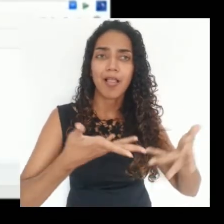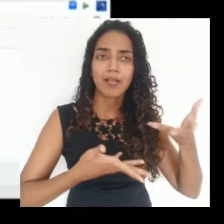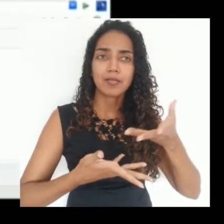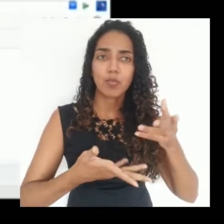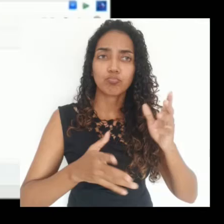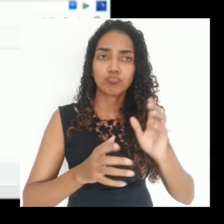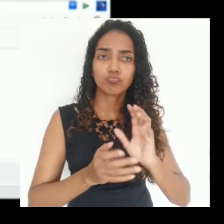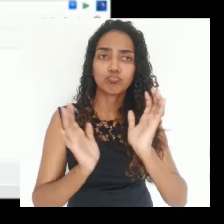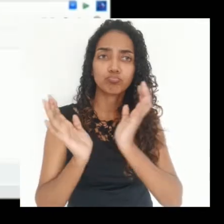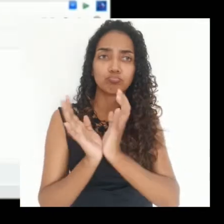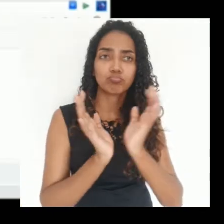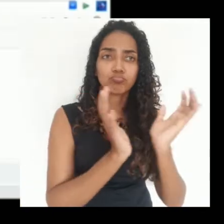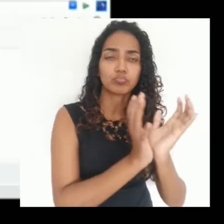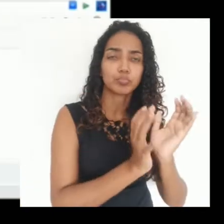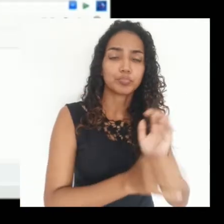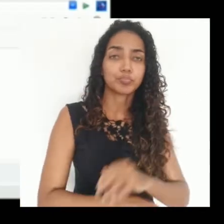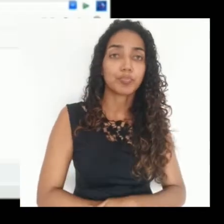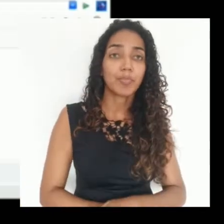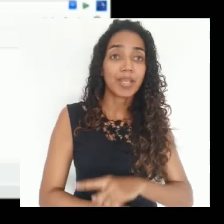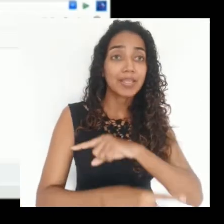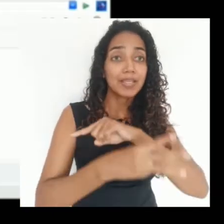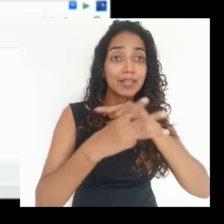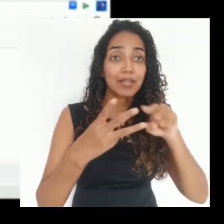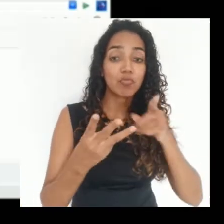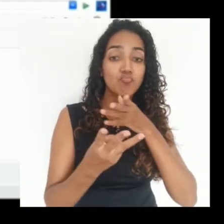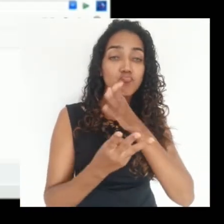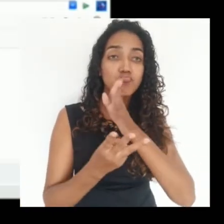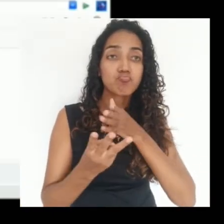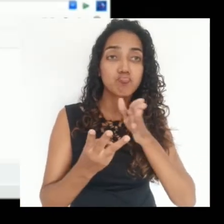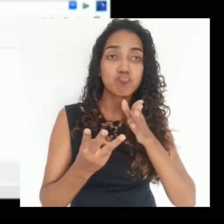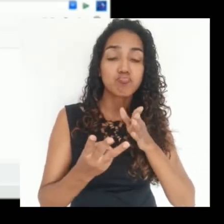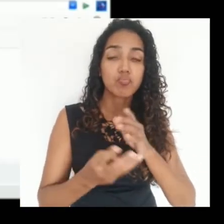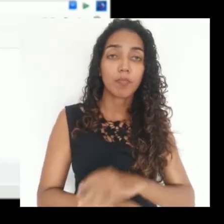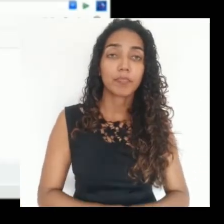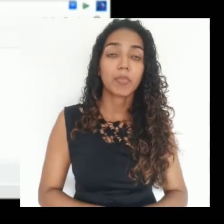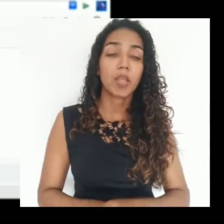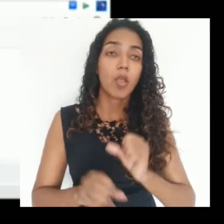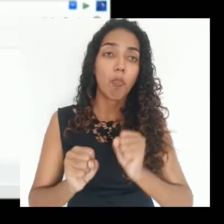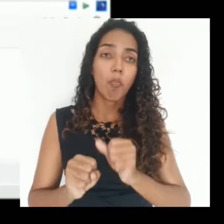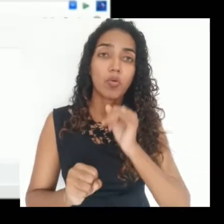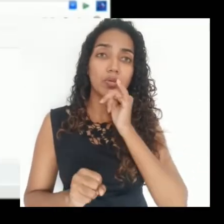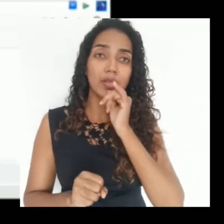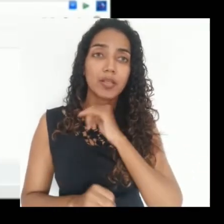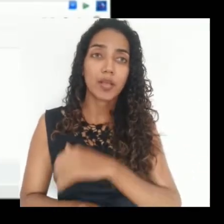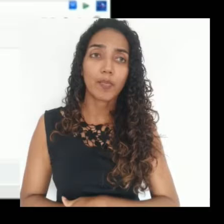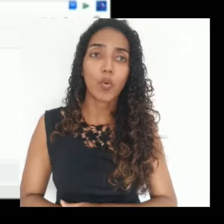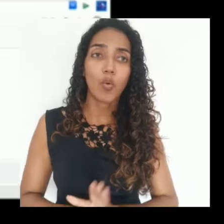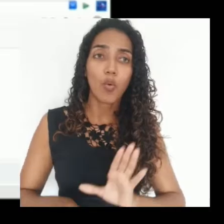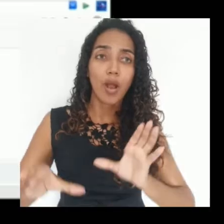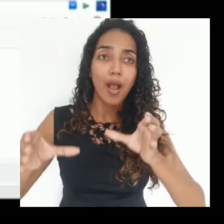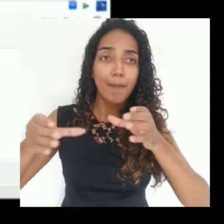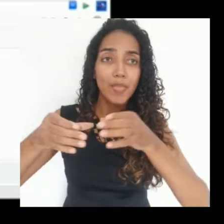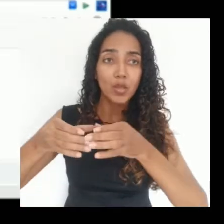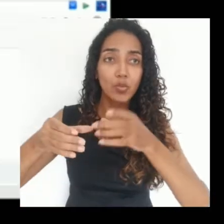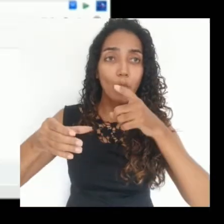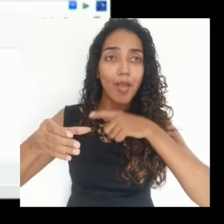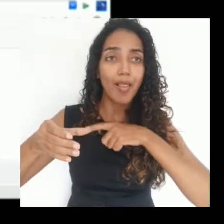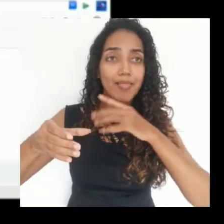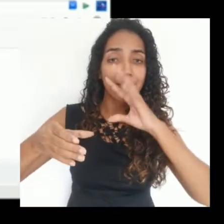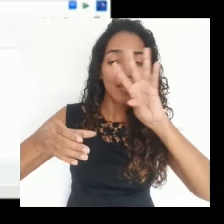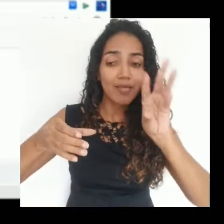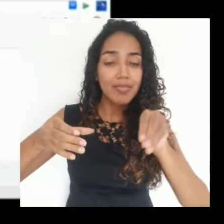exemplo, chegar aqui e dizer que a minha turma ela tem um conjunto de alunos